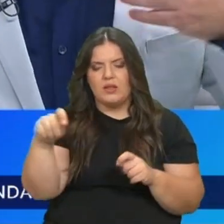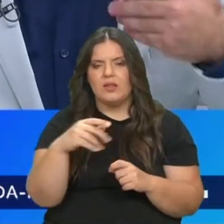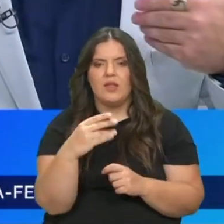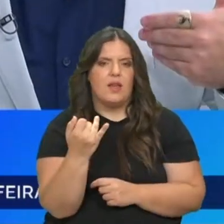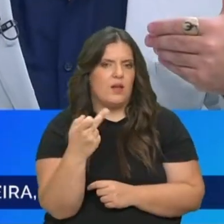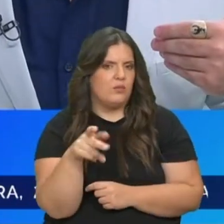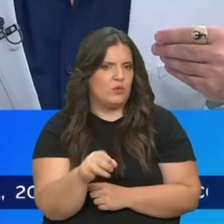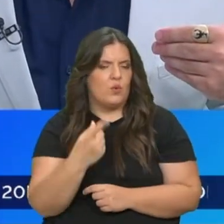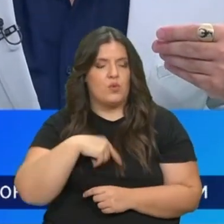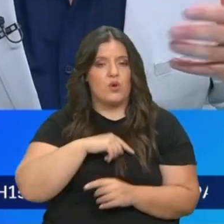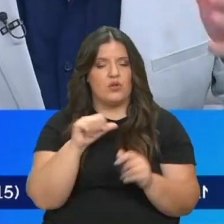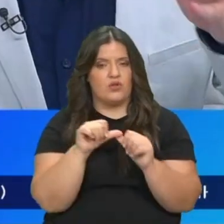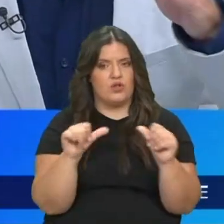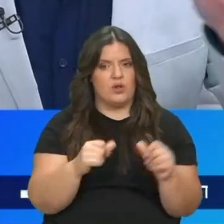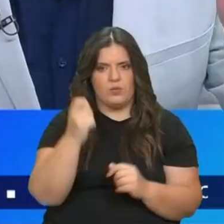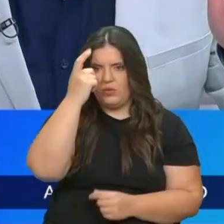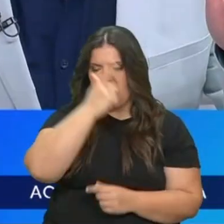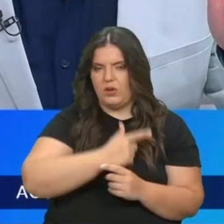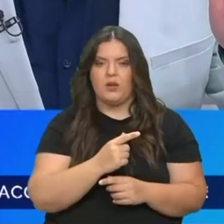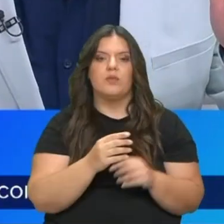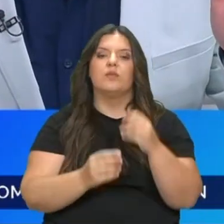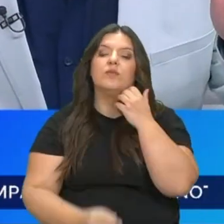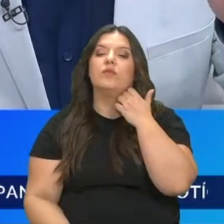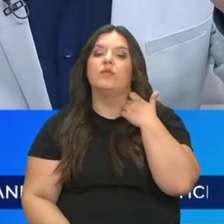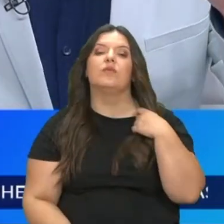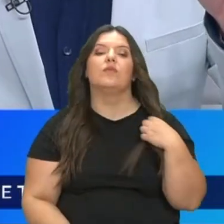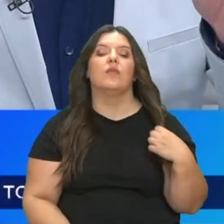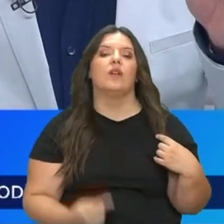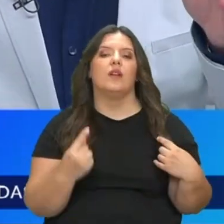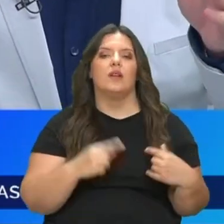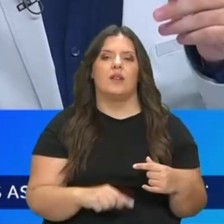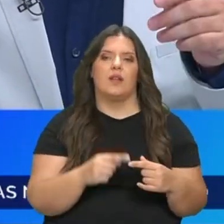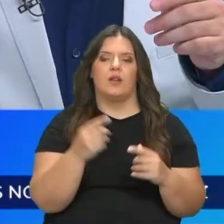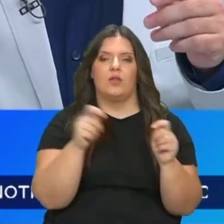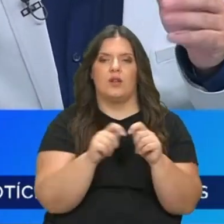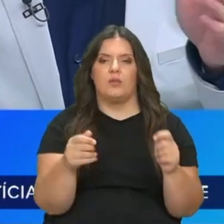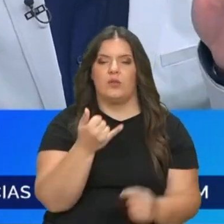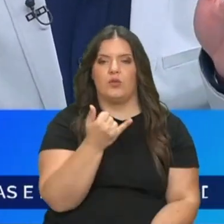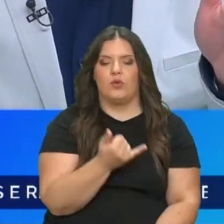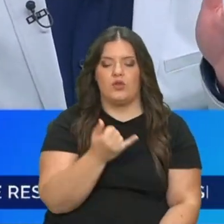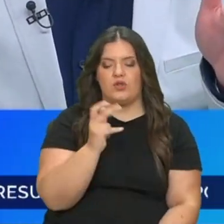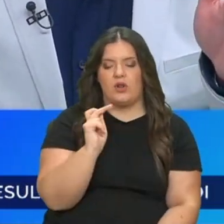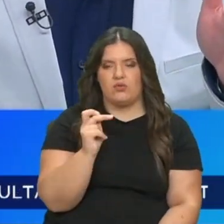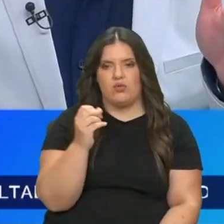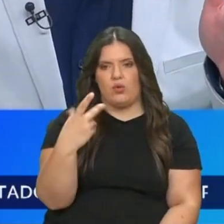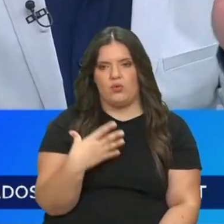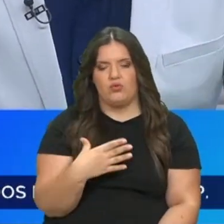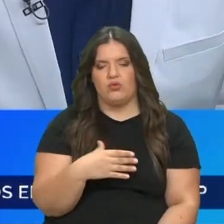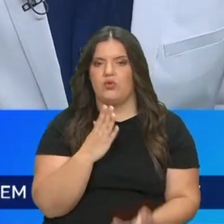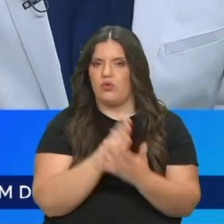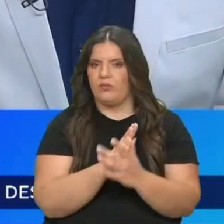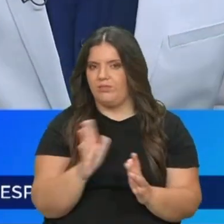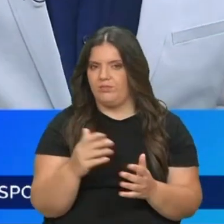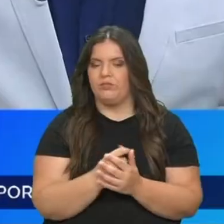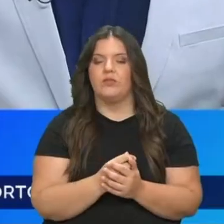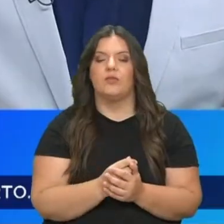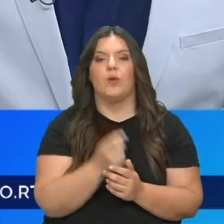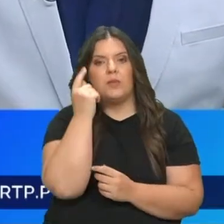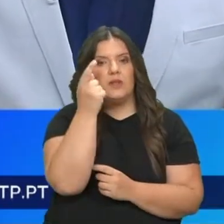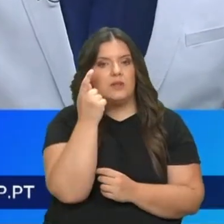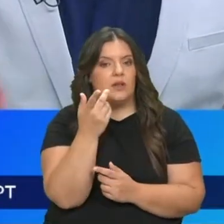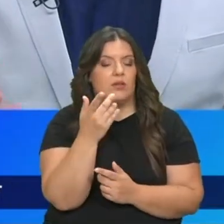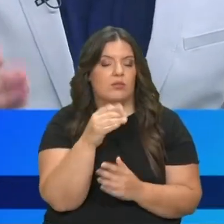O nosso sistema solar, já estou a ser generoso, tem um diâmetro de 2 anos-luz. 2 anos-luz. Portanto, imaginam o